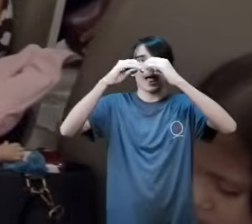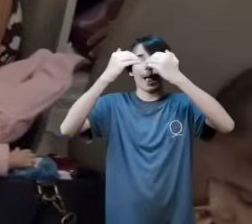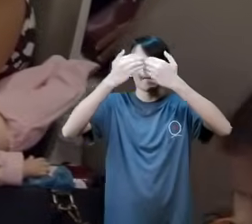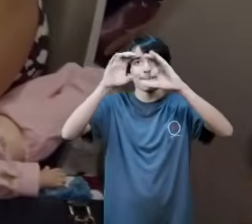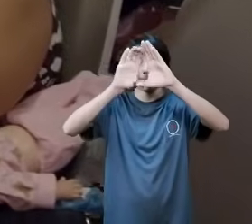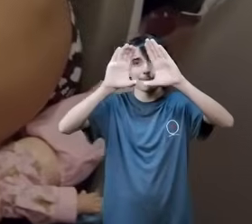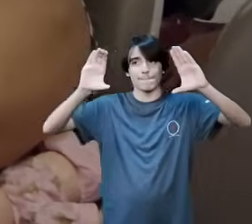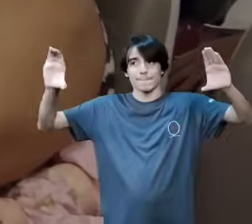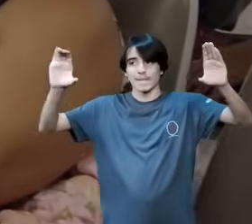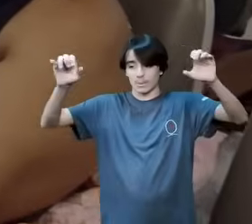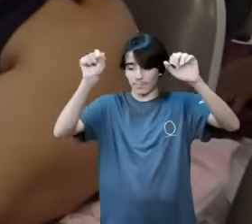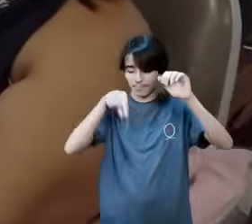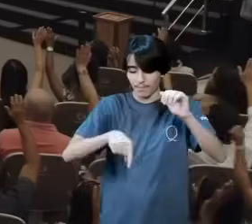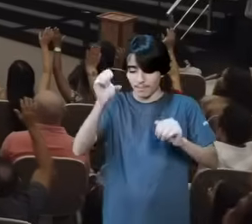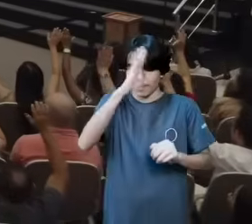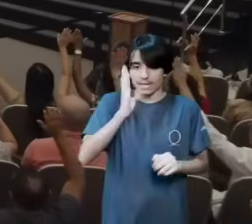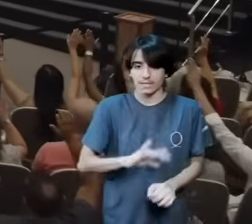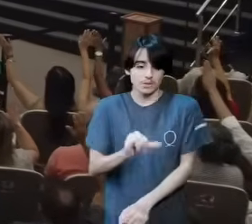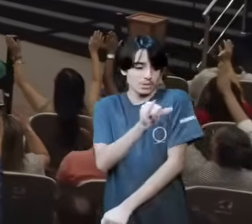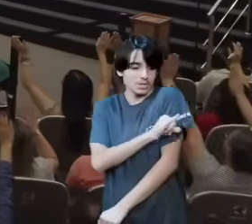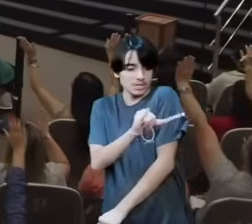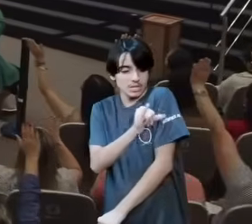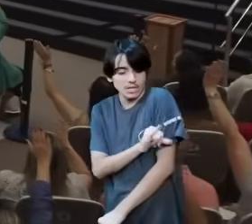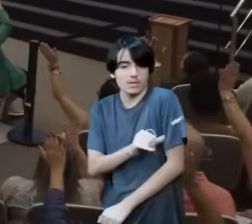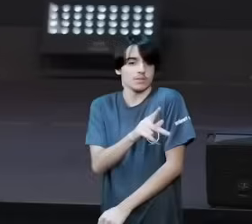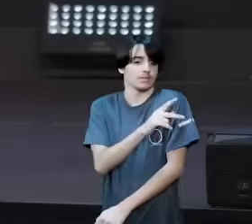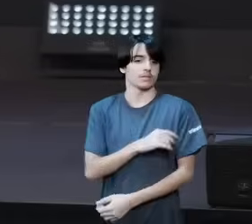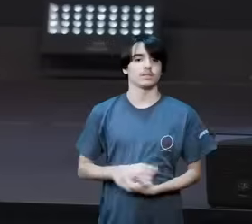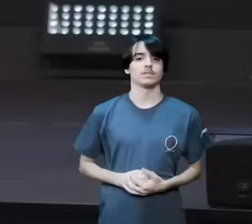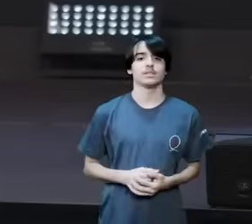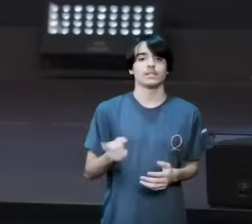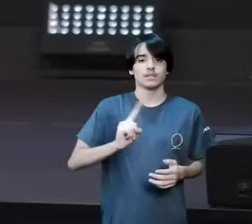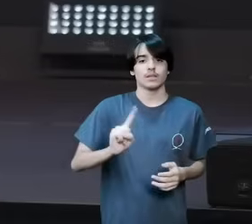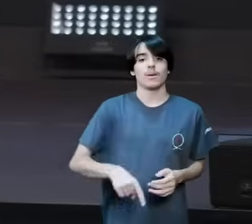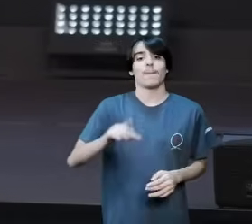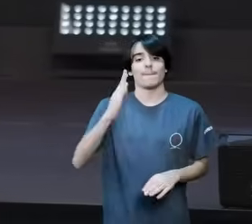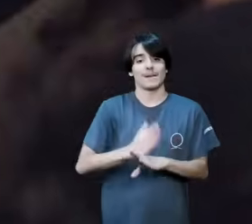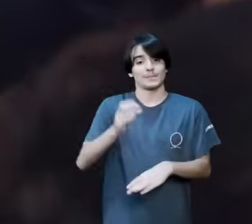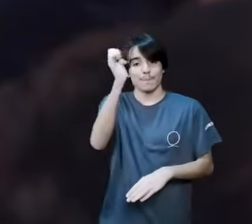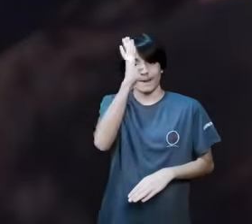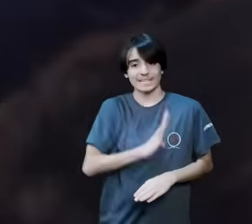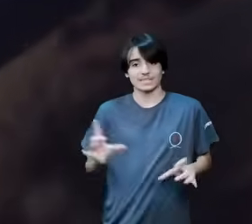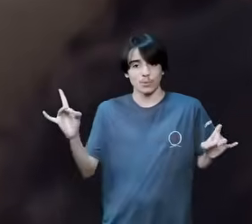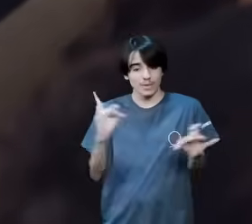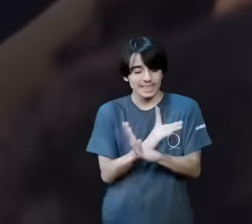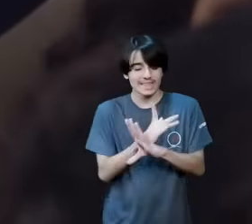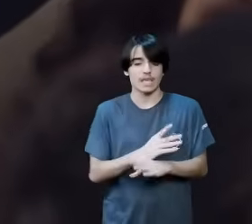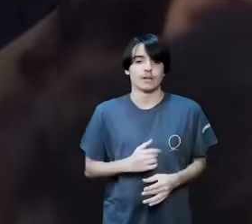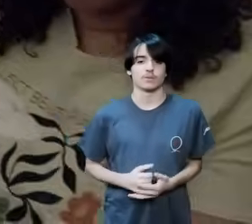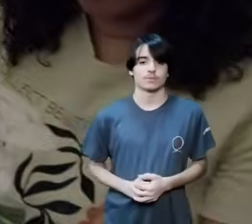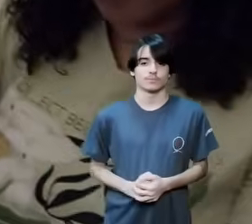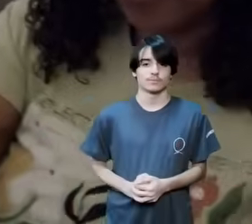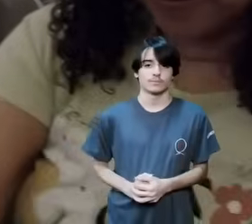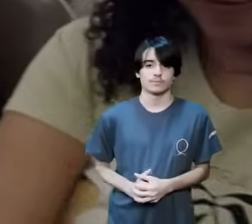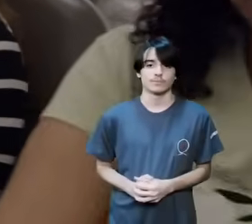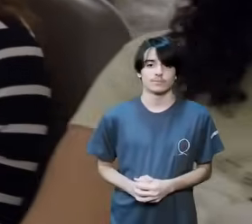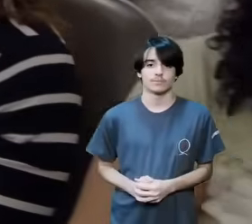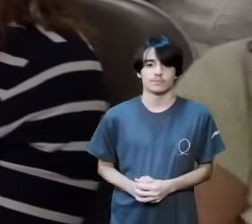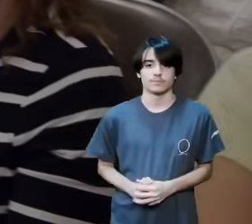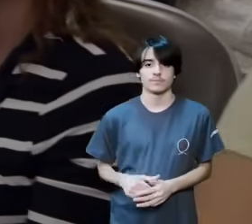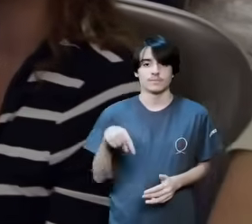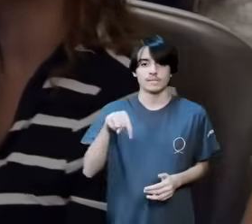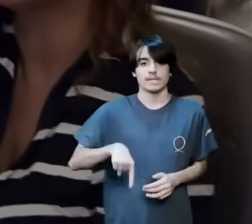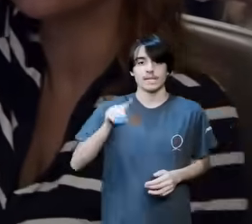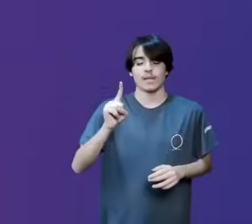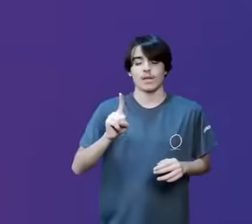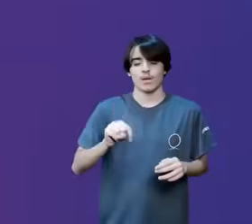no Brasil, não é no Rio, não é São Paulo, é no Brasil. Mas alguém liga comigo esta palavra: estão